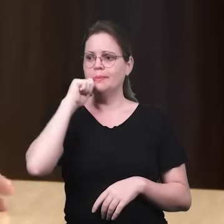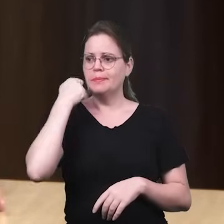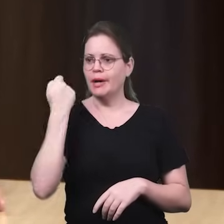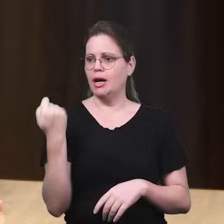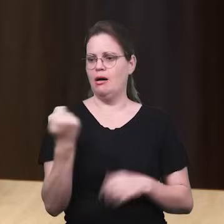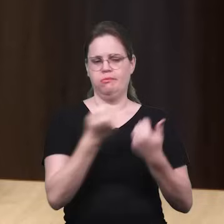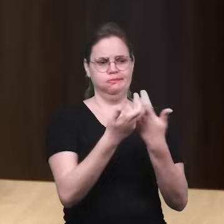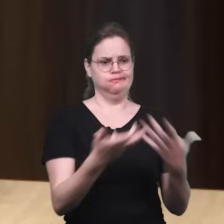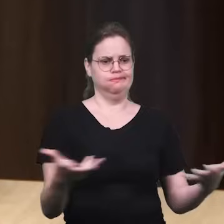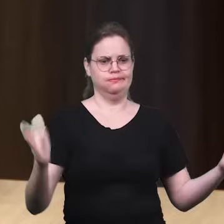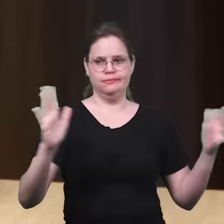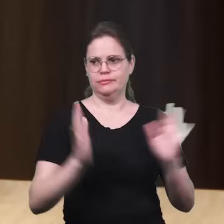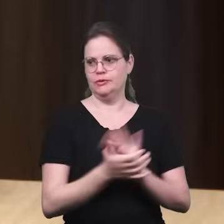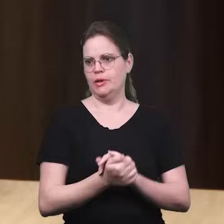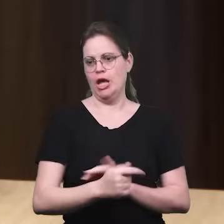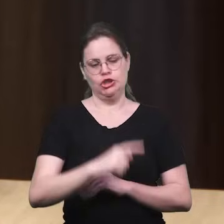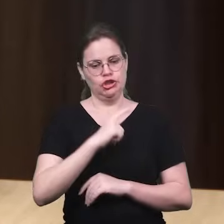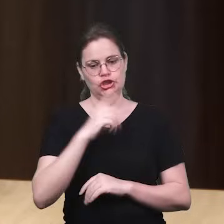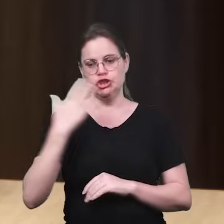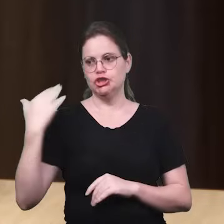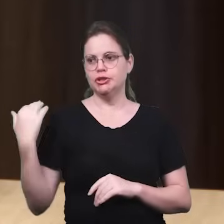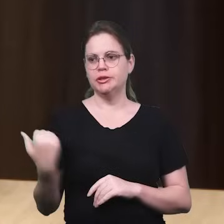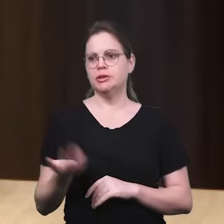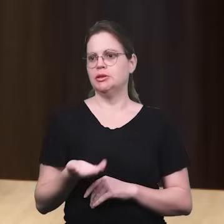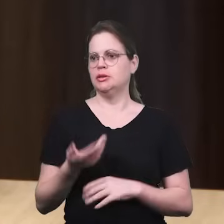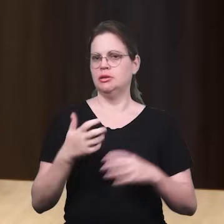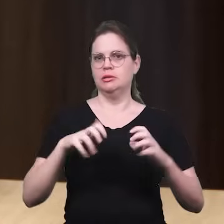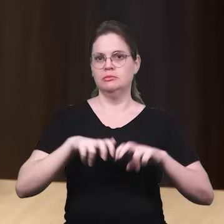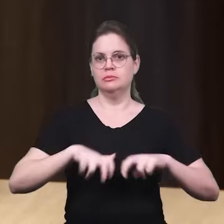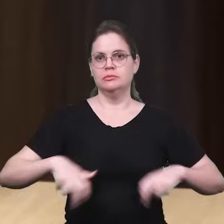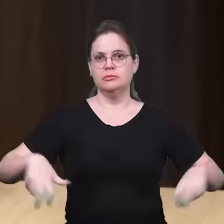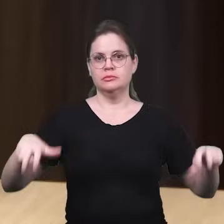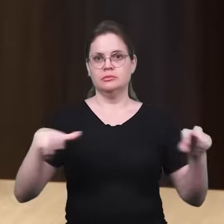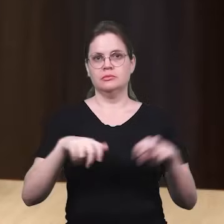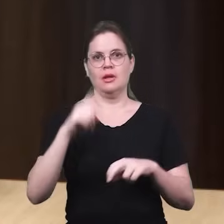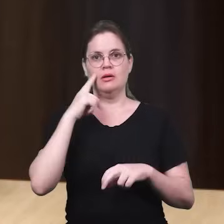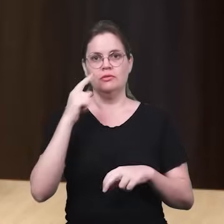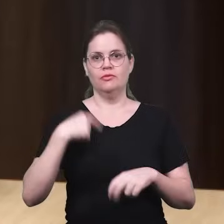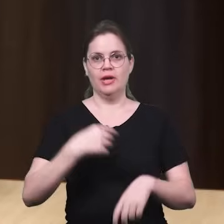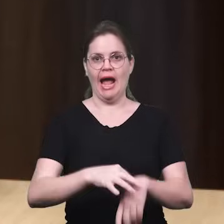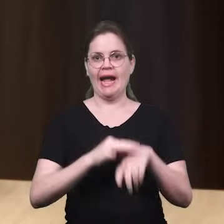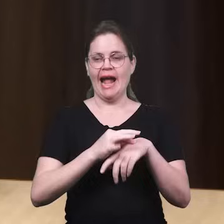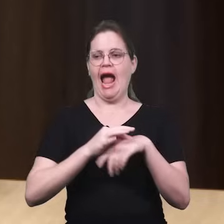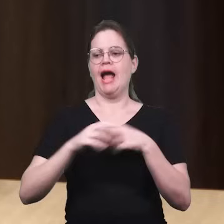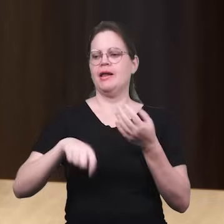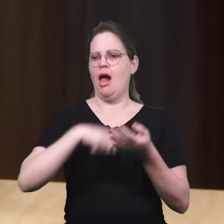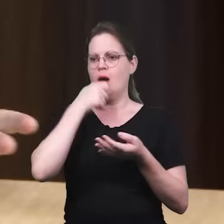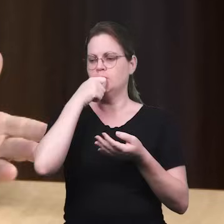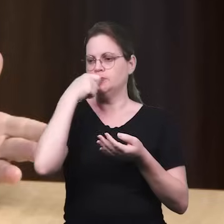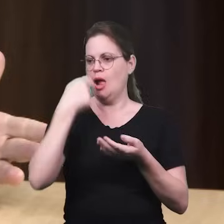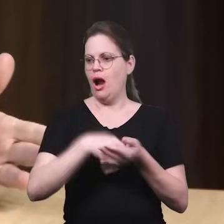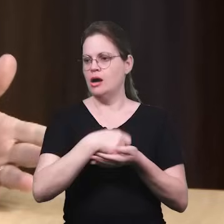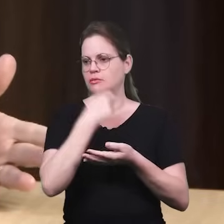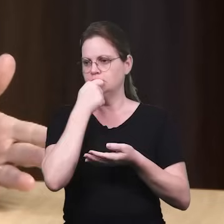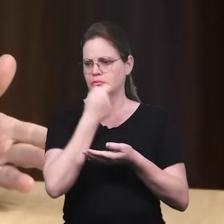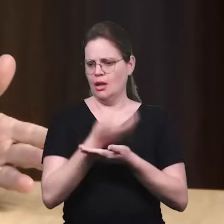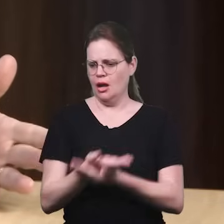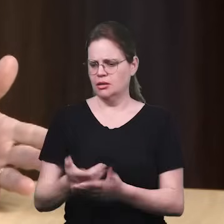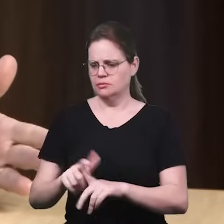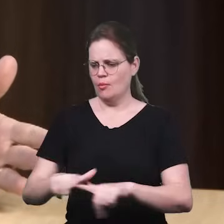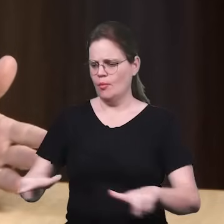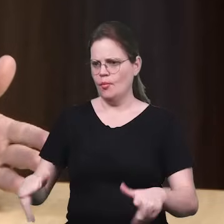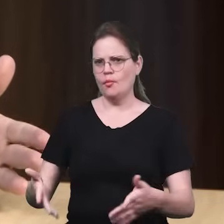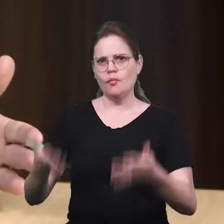com fartura, nós nos assentávamos diante das panelas de carne do Egito e nós aqui nessa situação